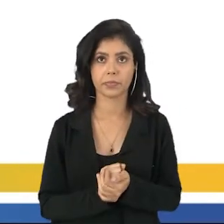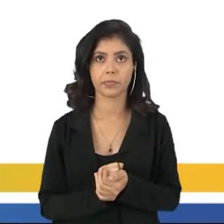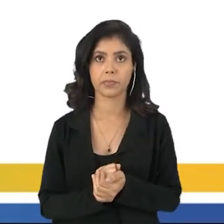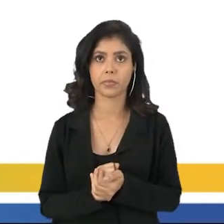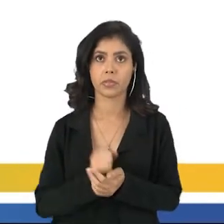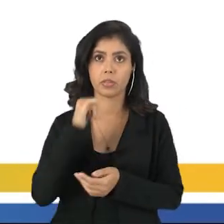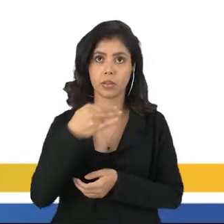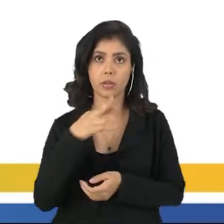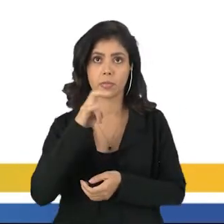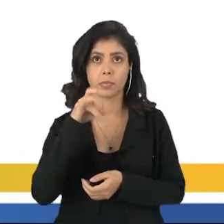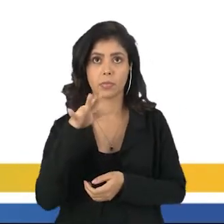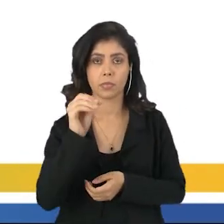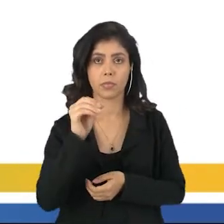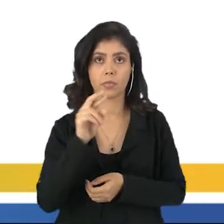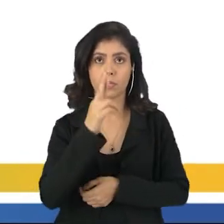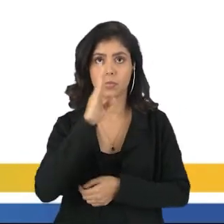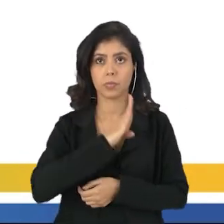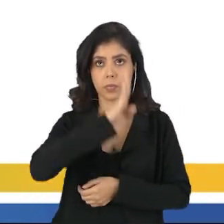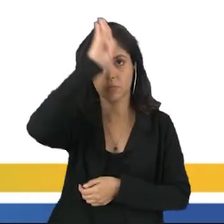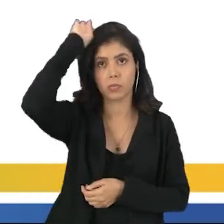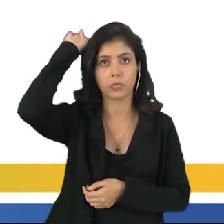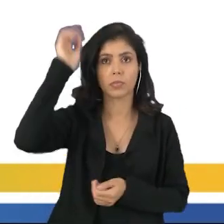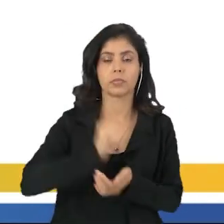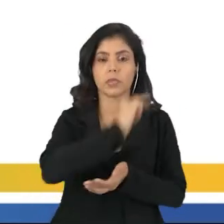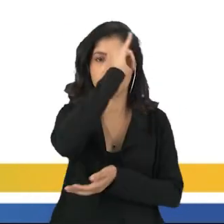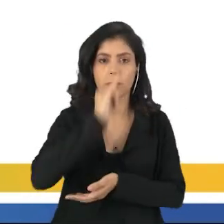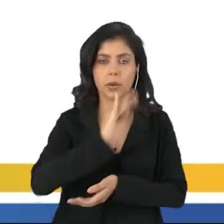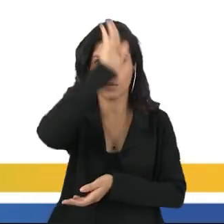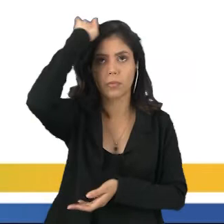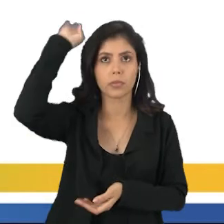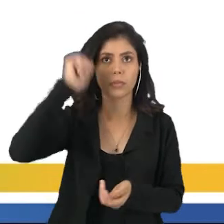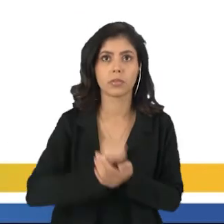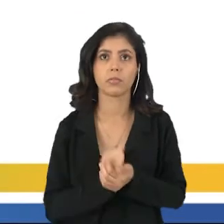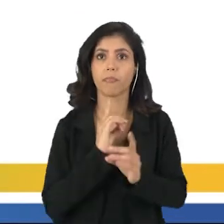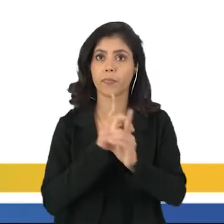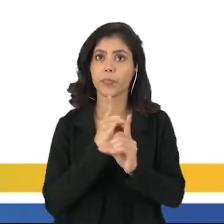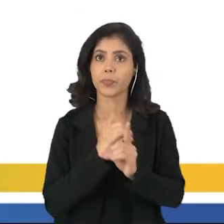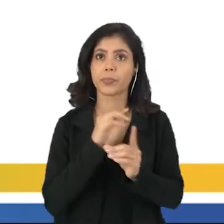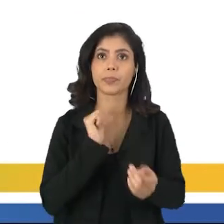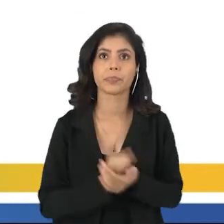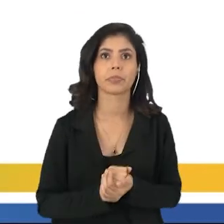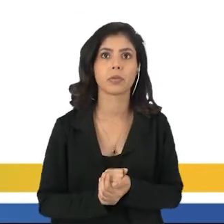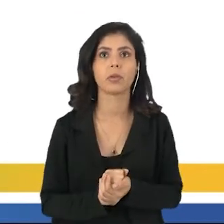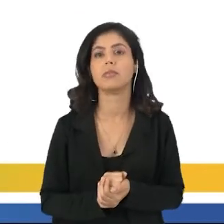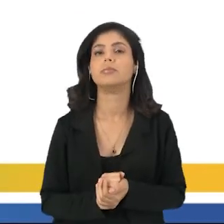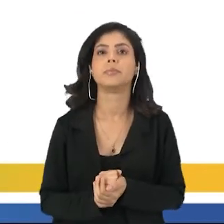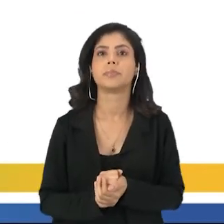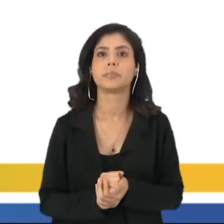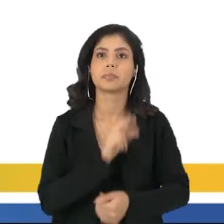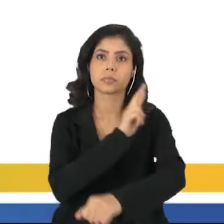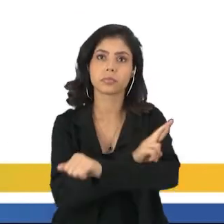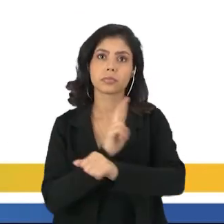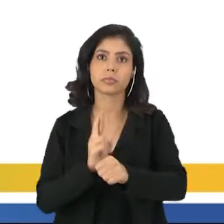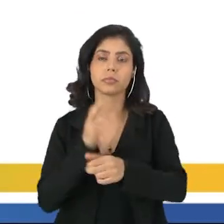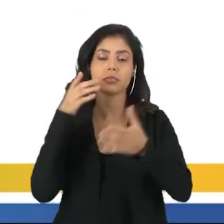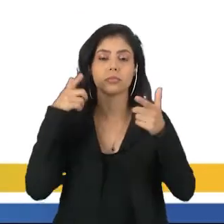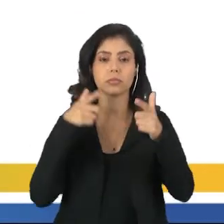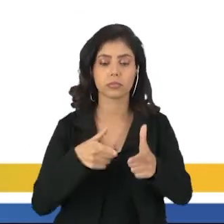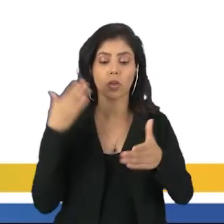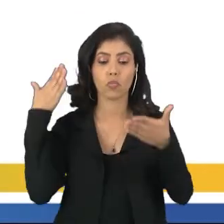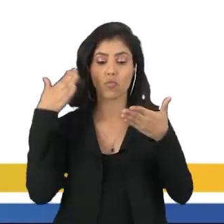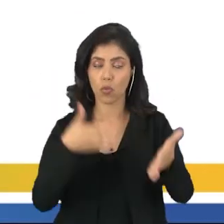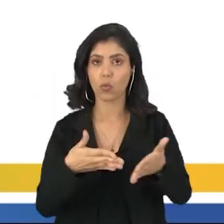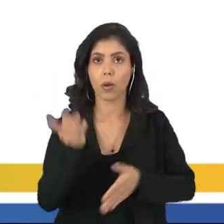Romano. Na Idade Média, o continente europeu se encontra cristianizado e a religião é central